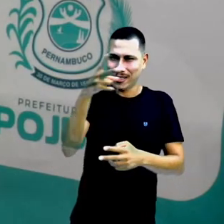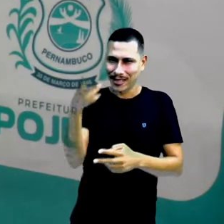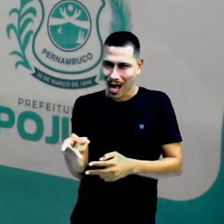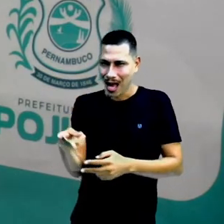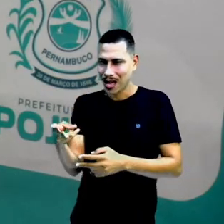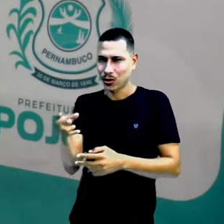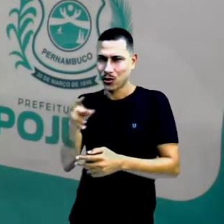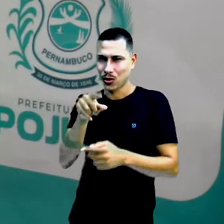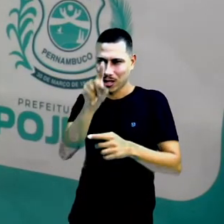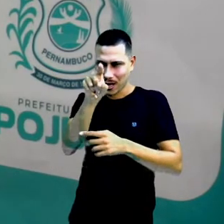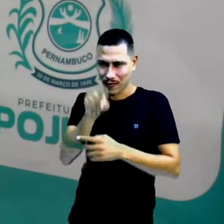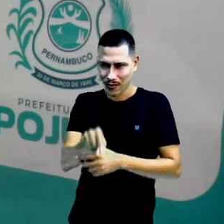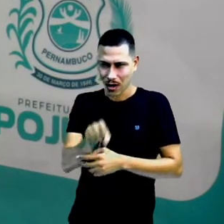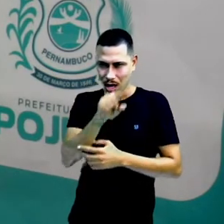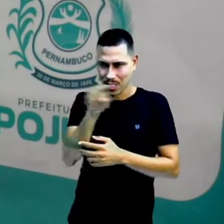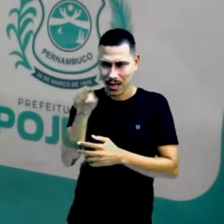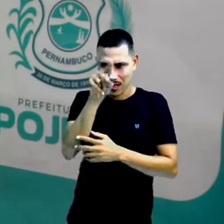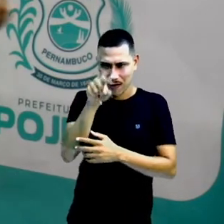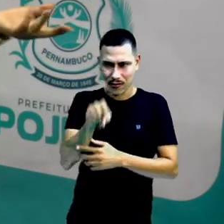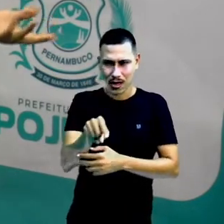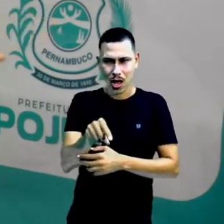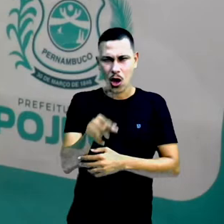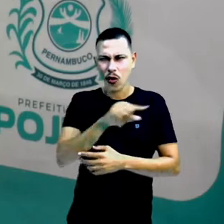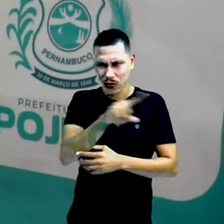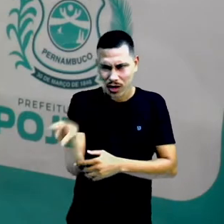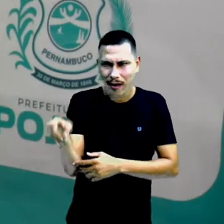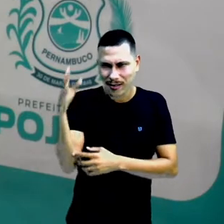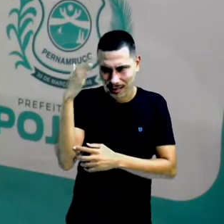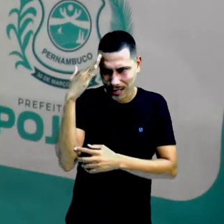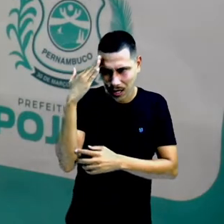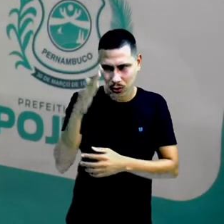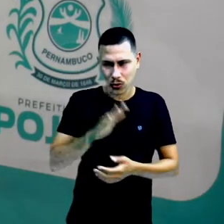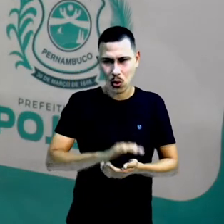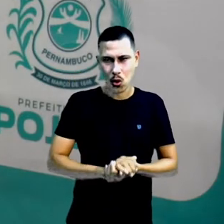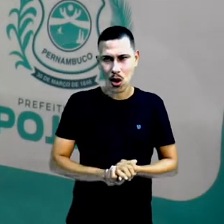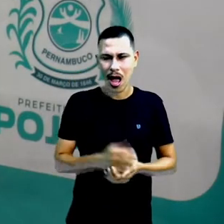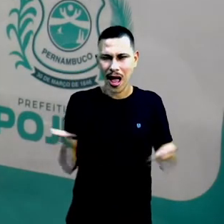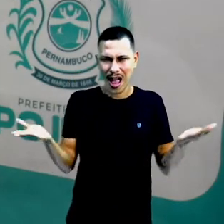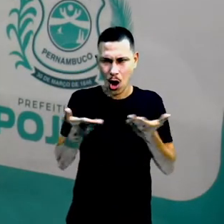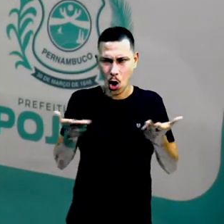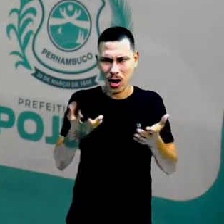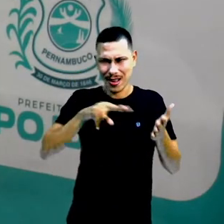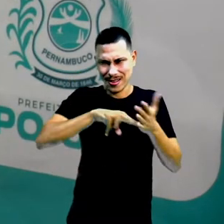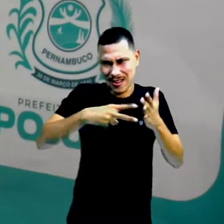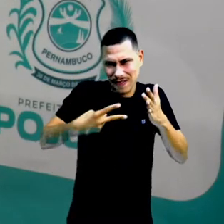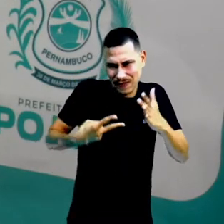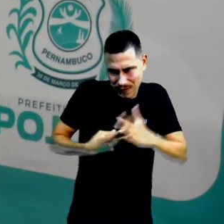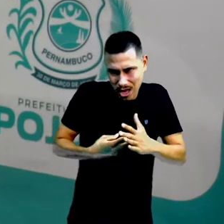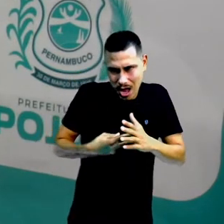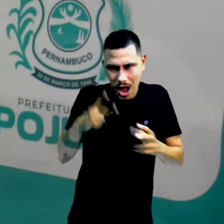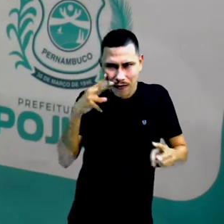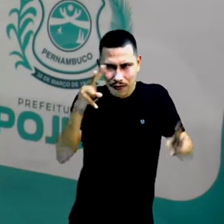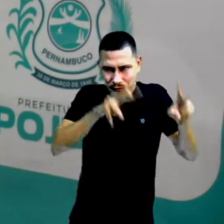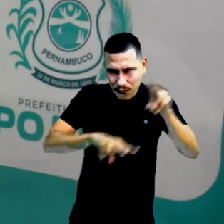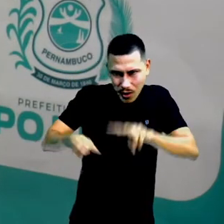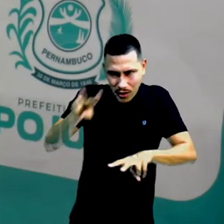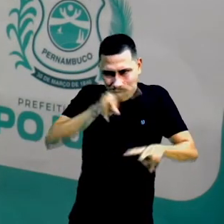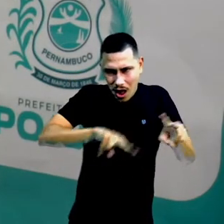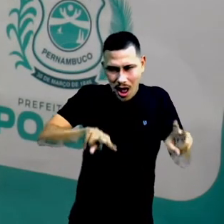divisão. Conseguiram compreender agora o que é essa visualização da